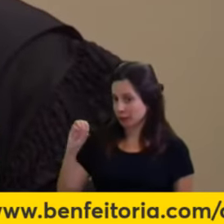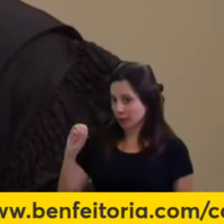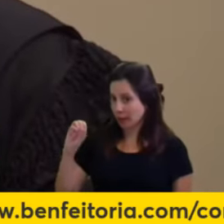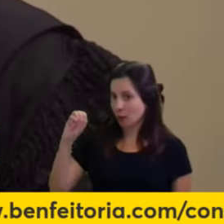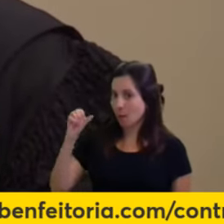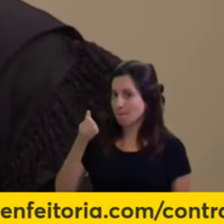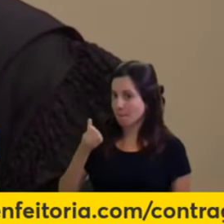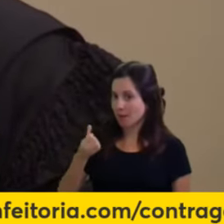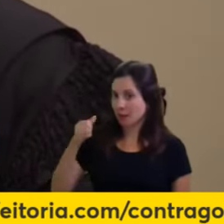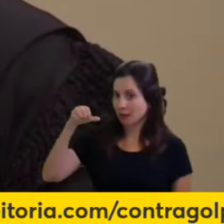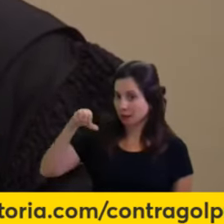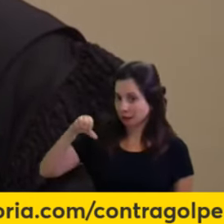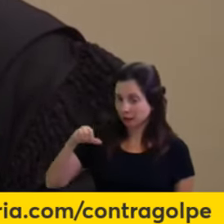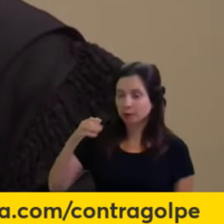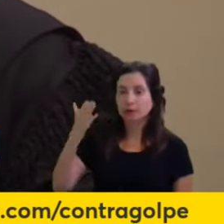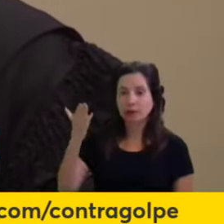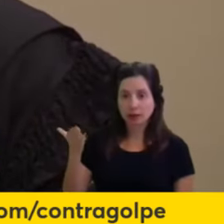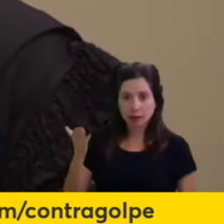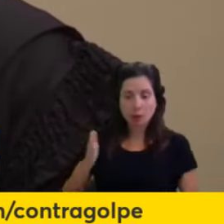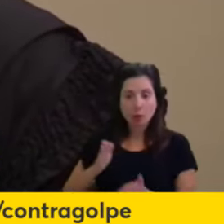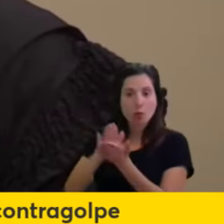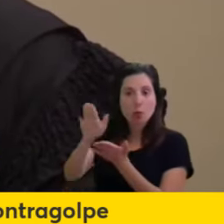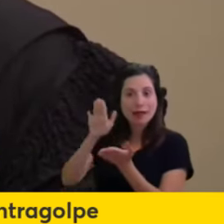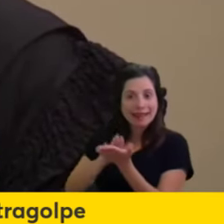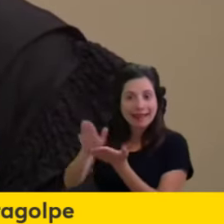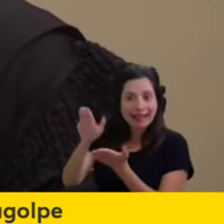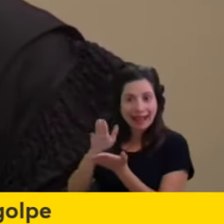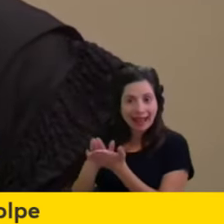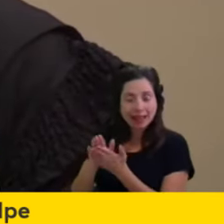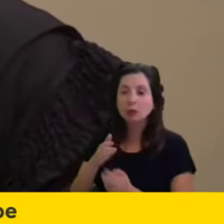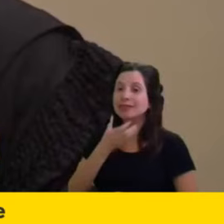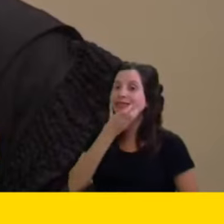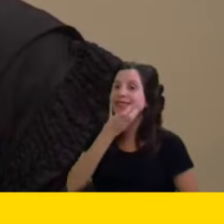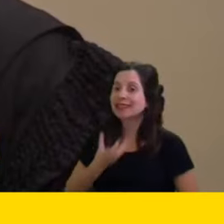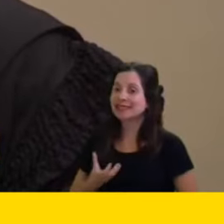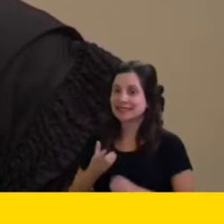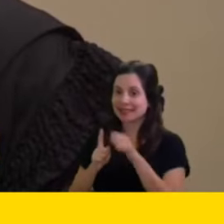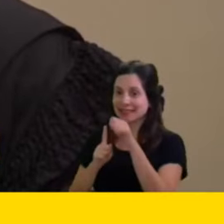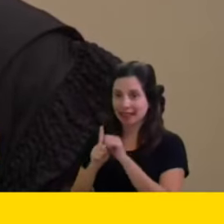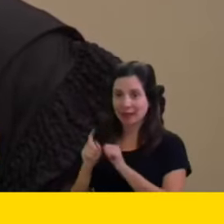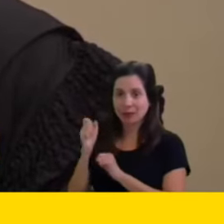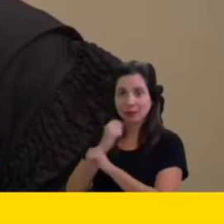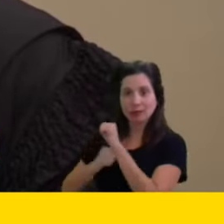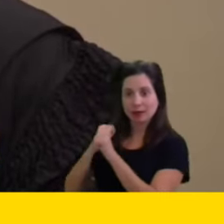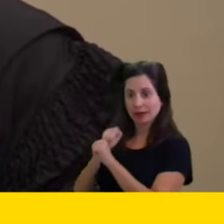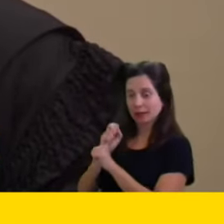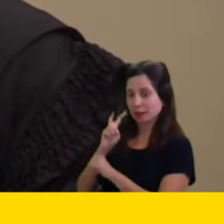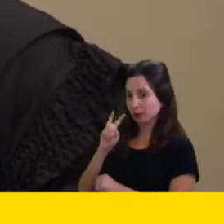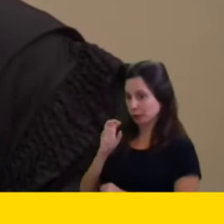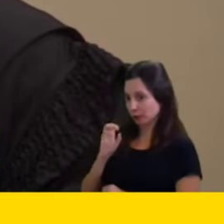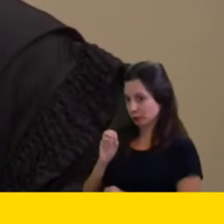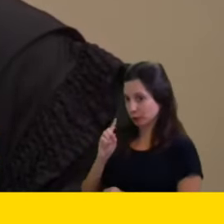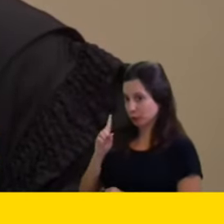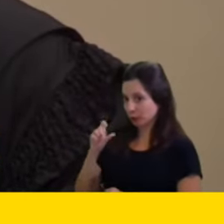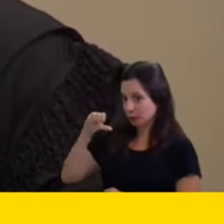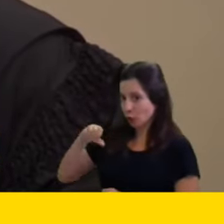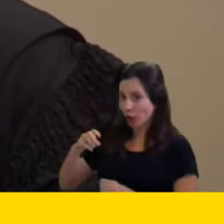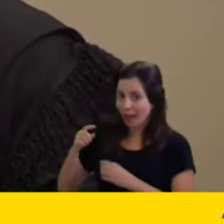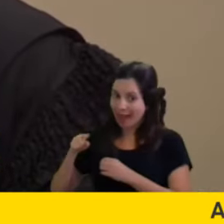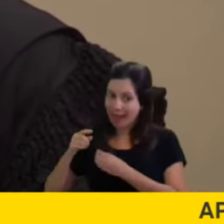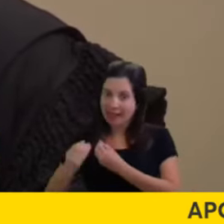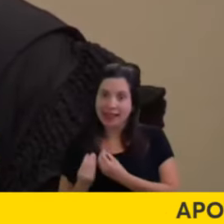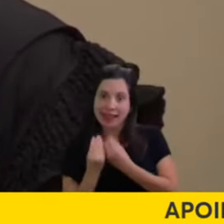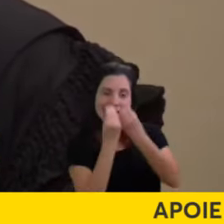og Fernandes publicado em 19 de dezembro de 2019 o TSE assentou que selm ruda havia recebido R 1,5 milhão de giberto